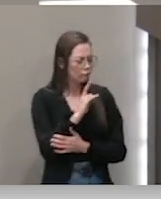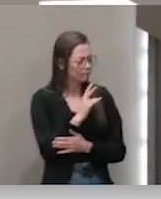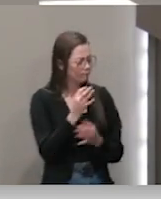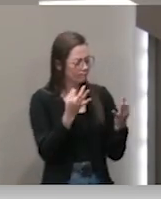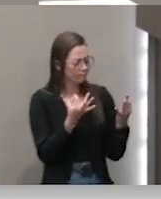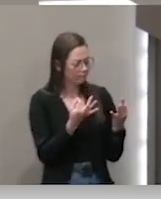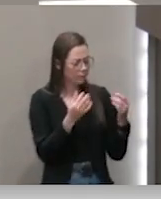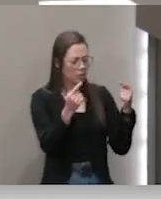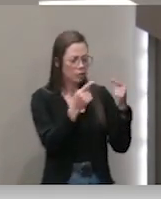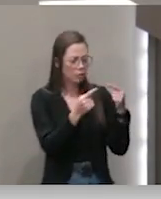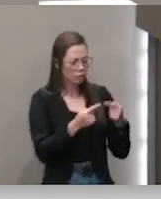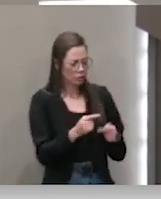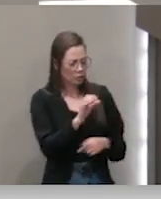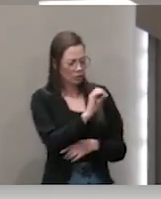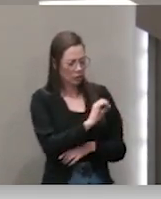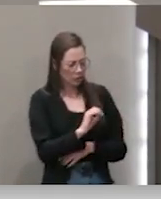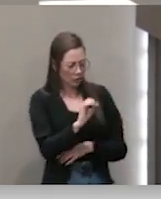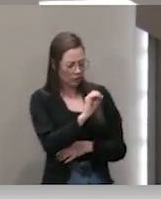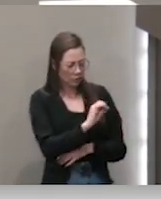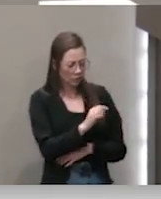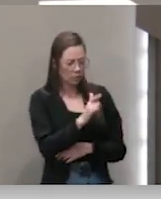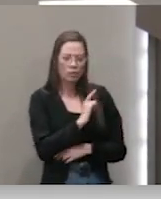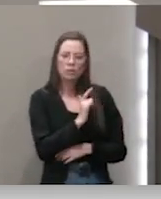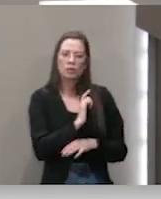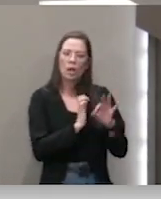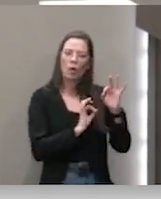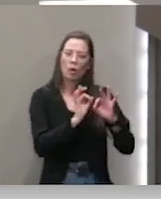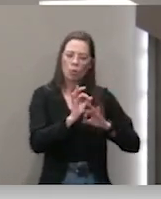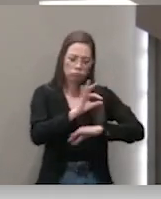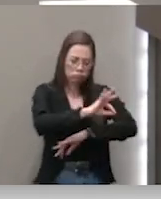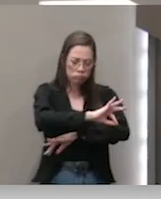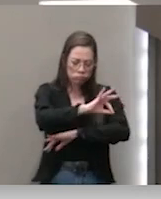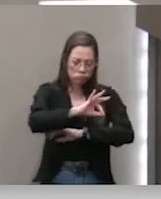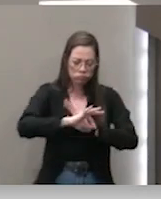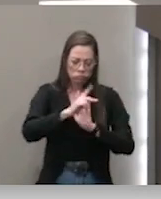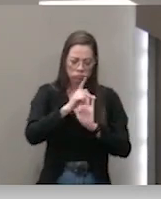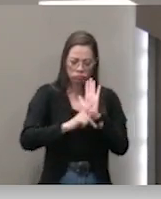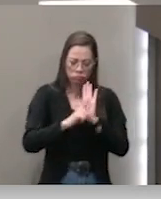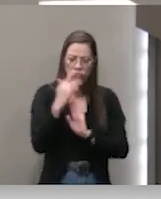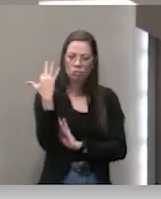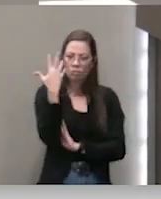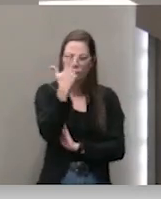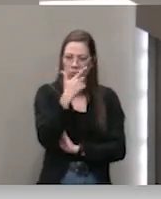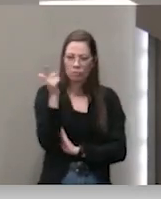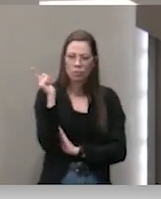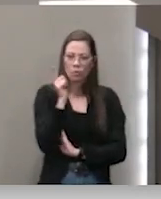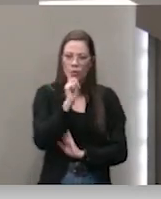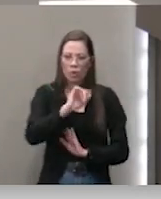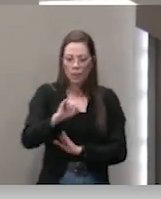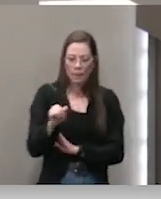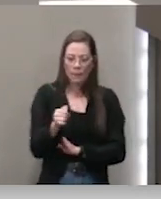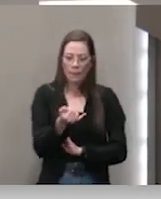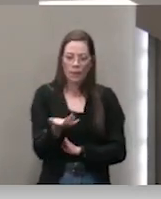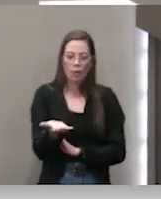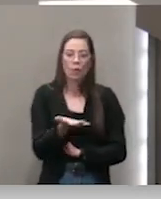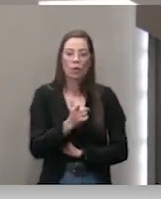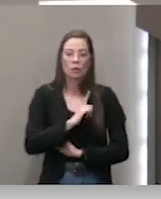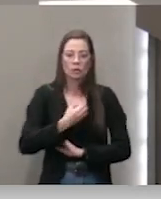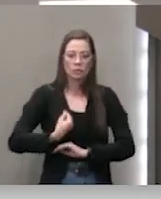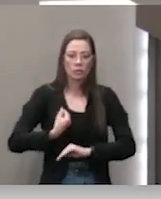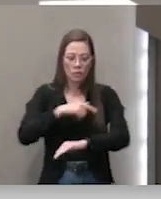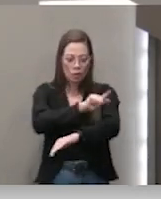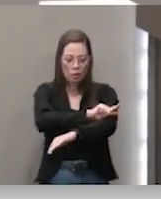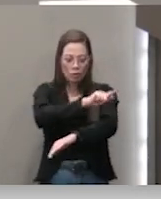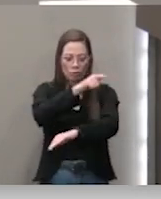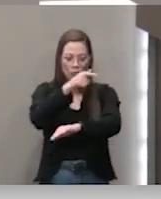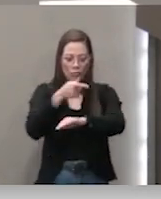tem estrutura, ela é bonita, ela tem aquela arquitetura bonita, vereadora Ada, que pode ser aproveitado. Hoje está lá, o ginásio está abandonado,